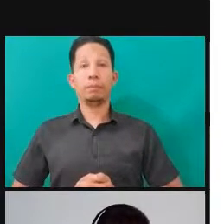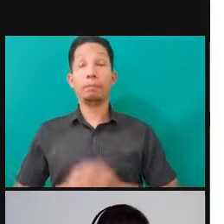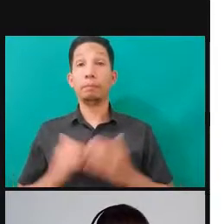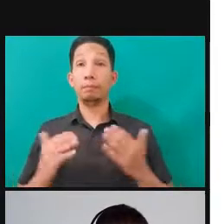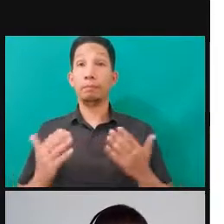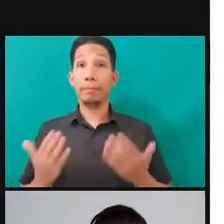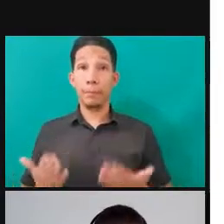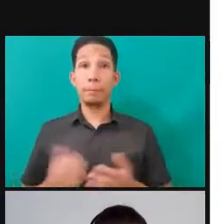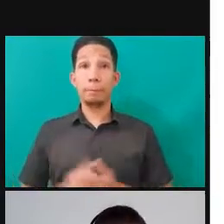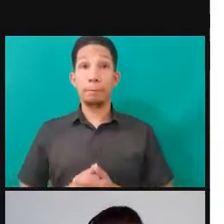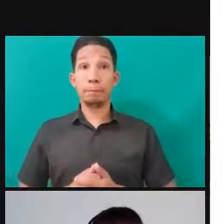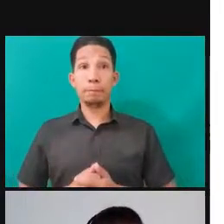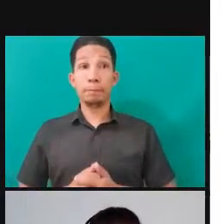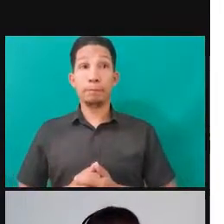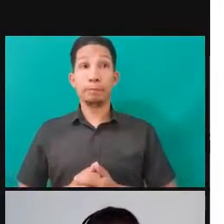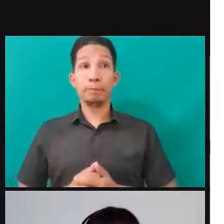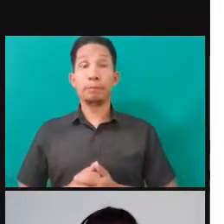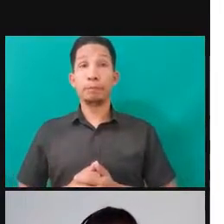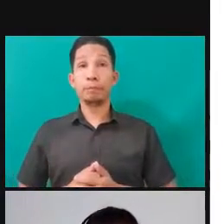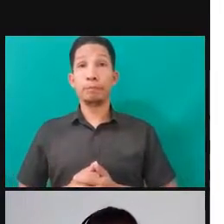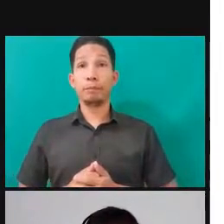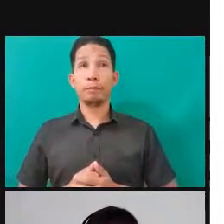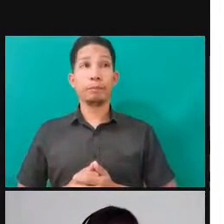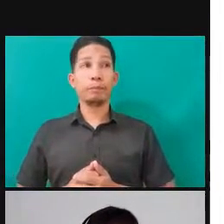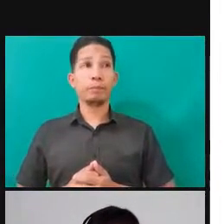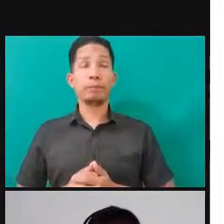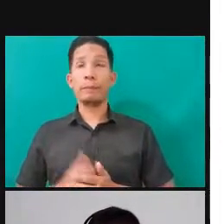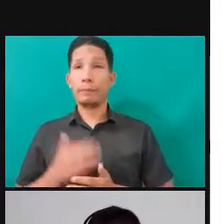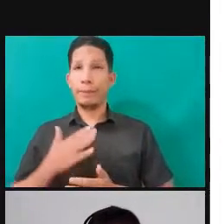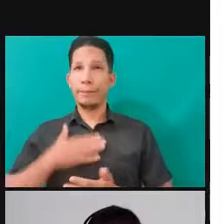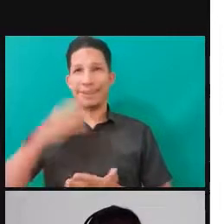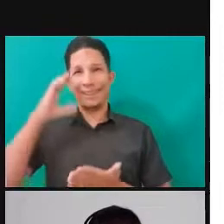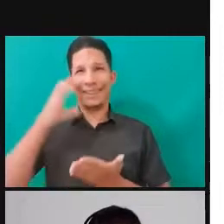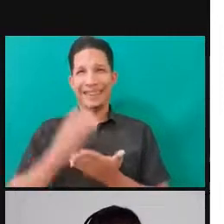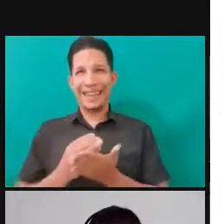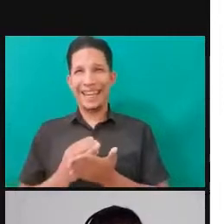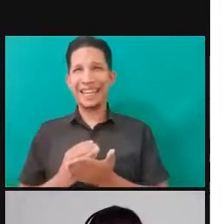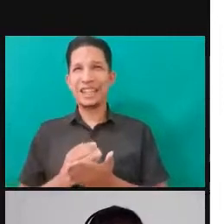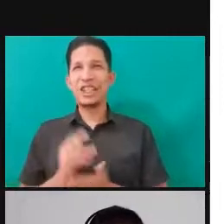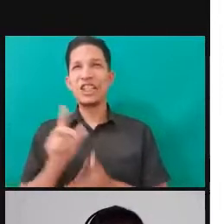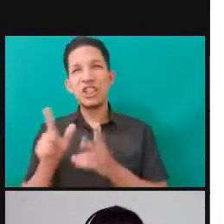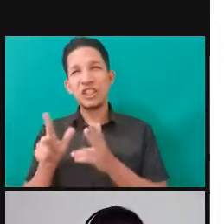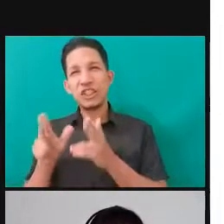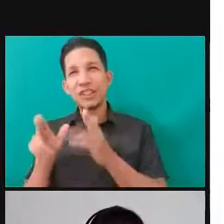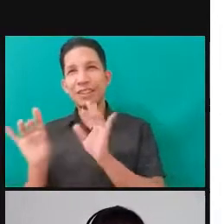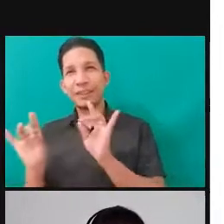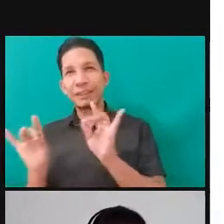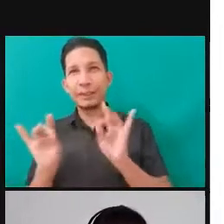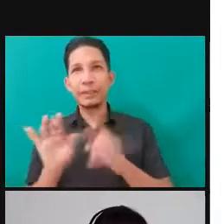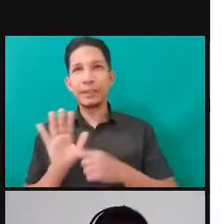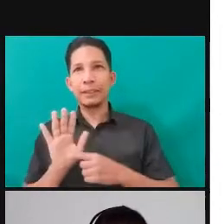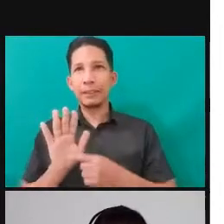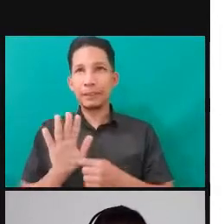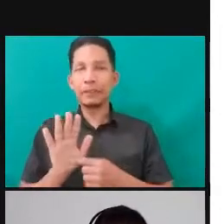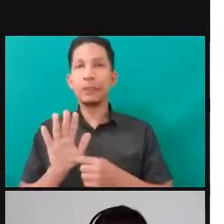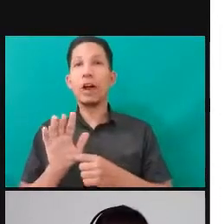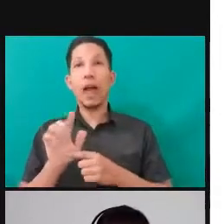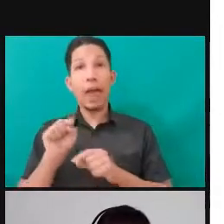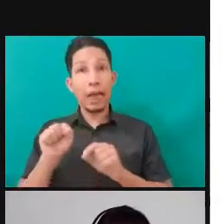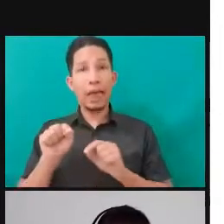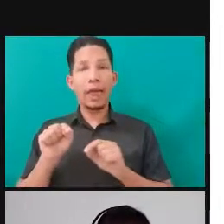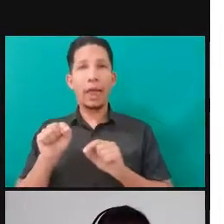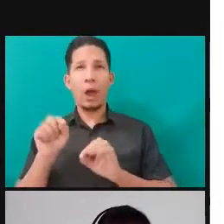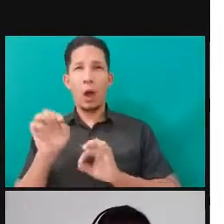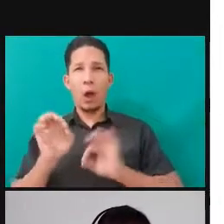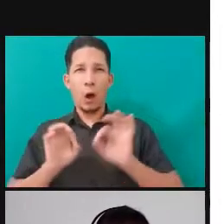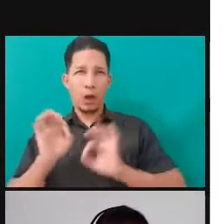Então, eu trago um trechinho da minha tese, que organiza o olhar para a atividade de